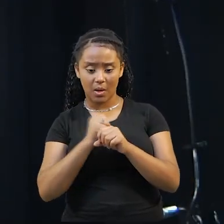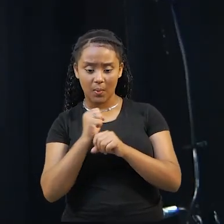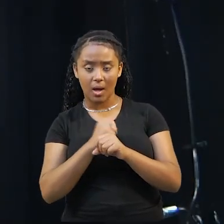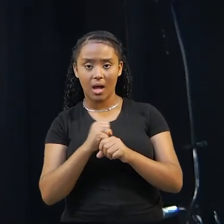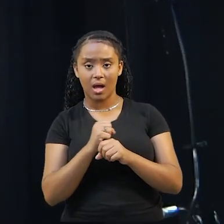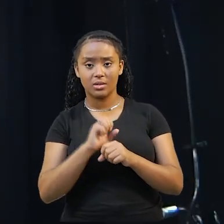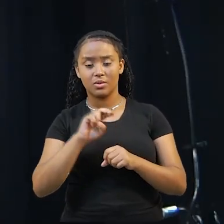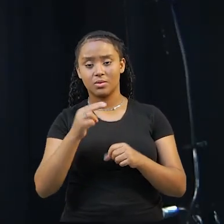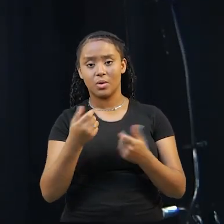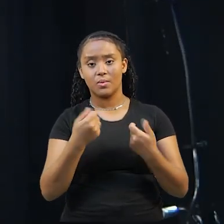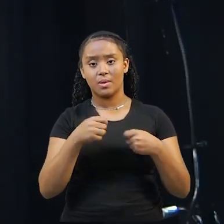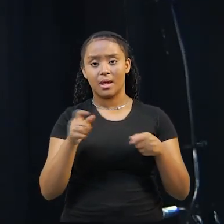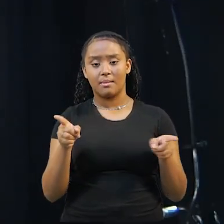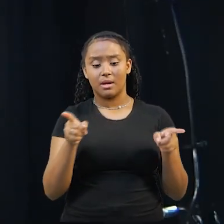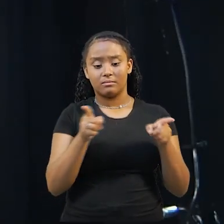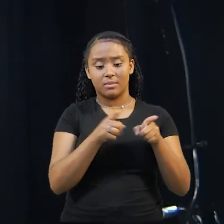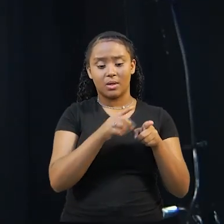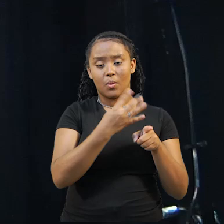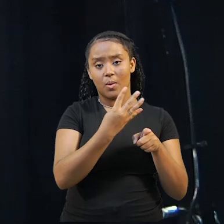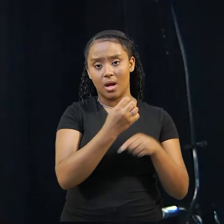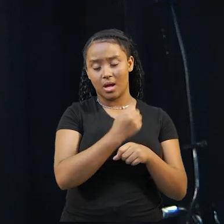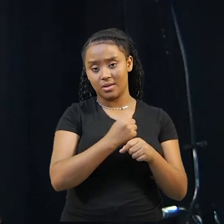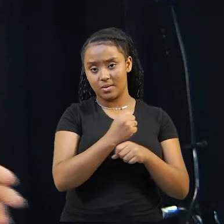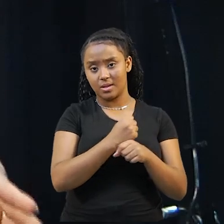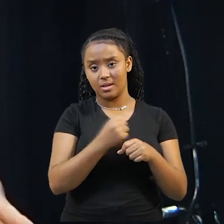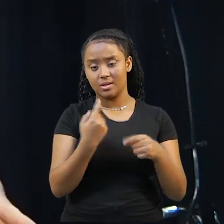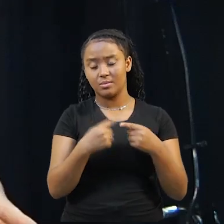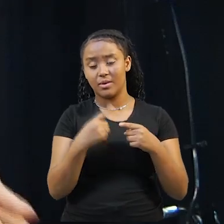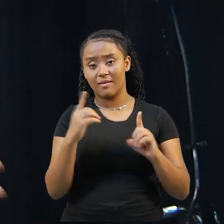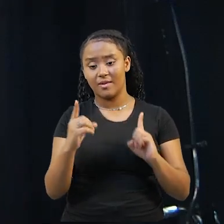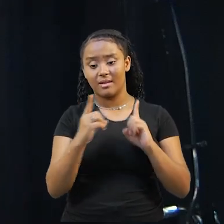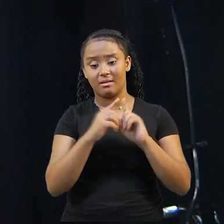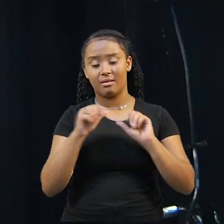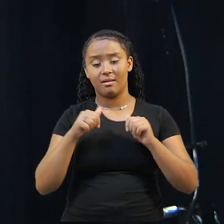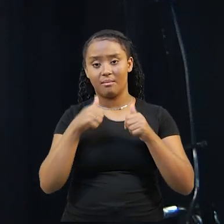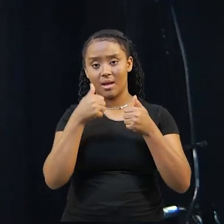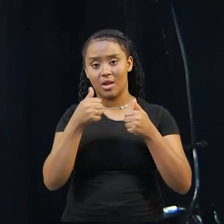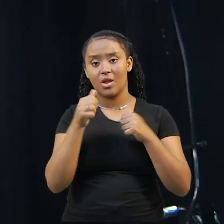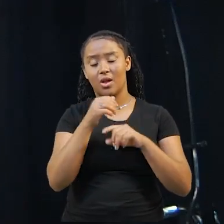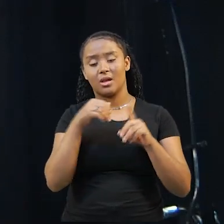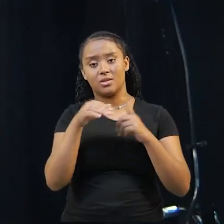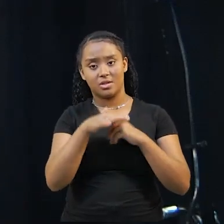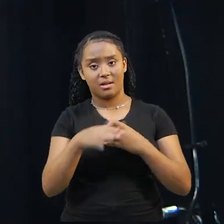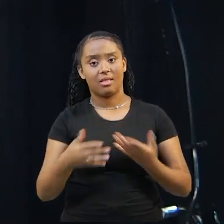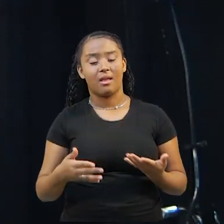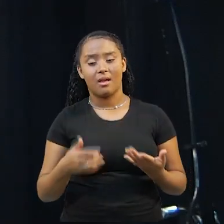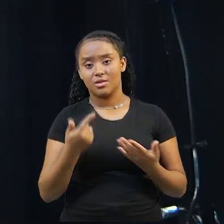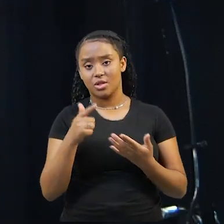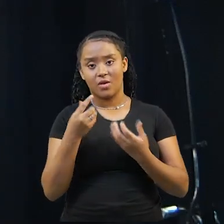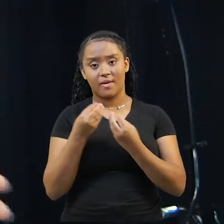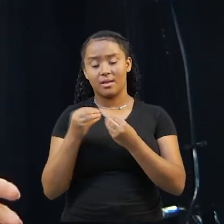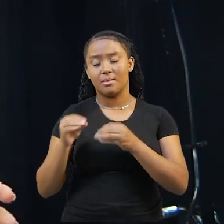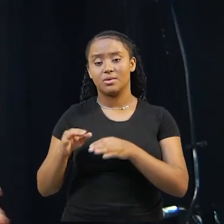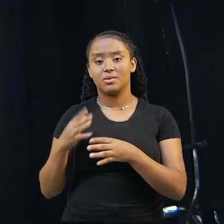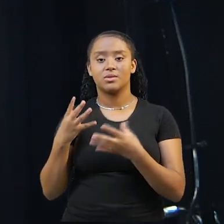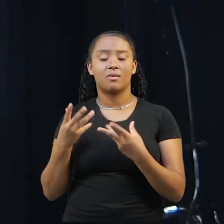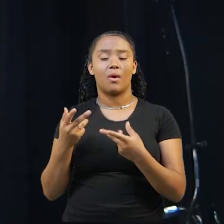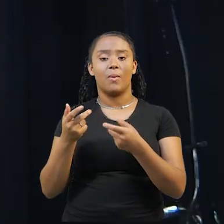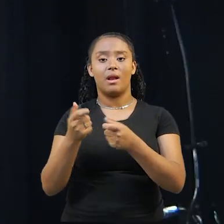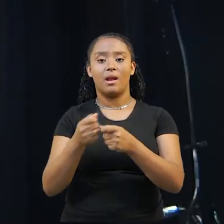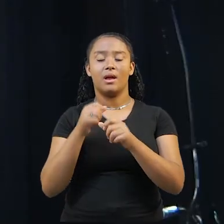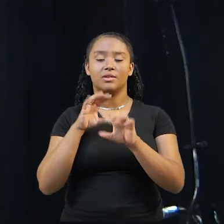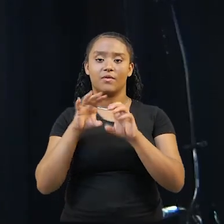5 anos ou ele pode durar 4, que vai atender melhor a nossa sociedade, sem prejuízo da qualidade